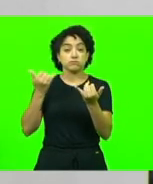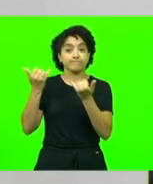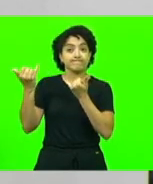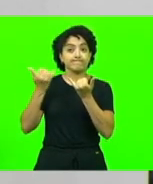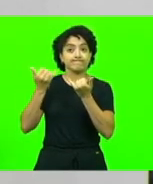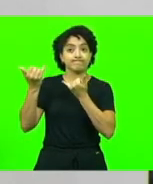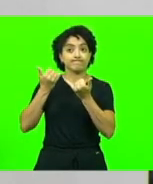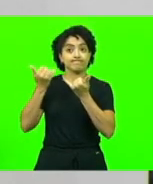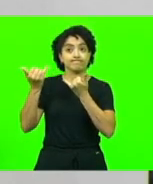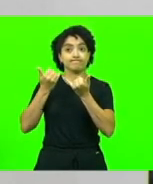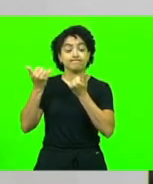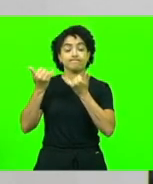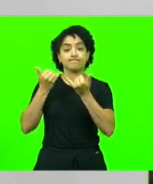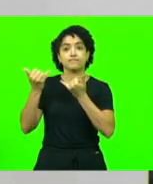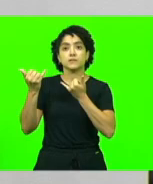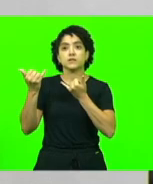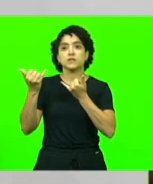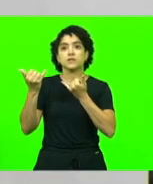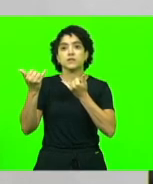muito triste,